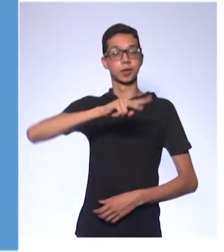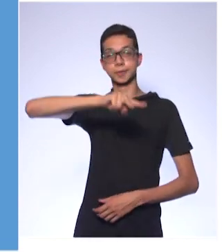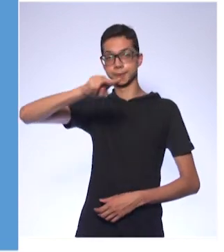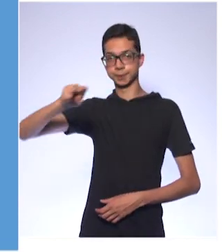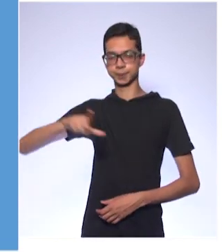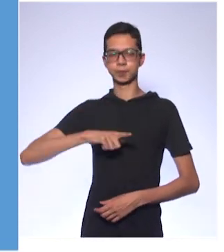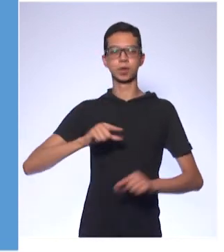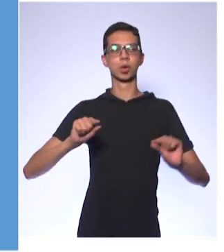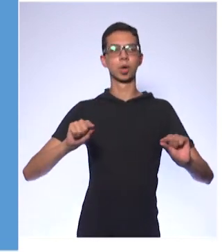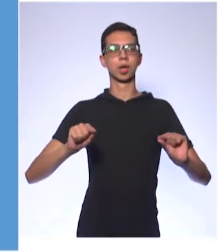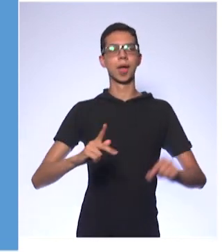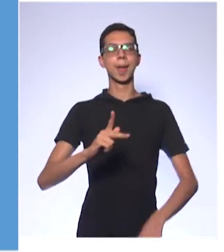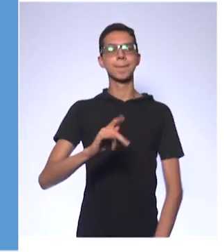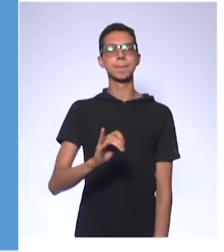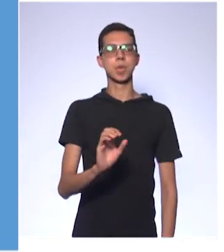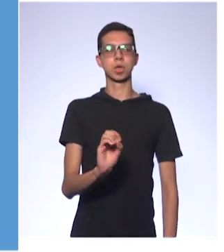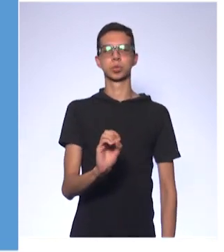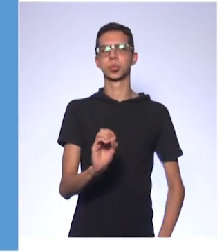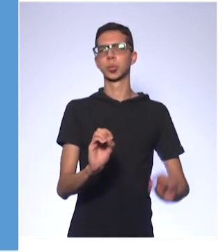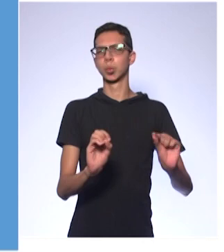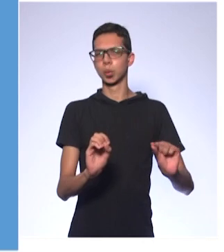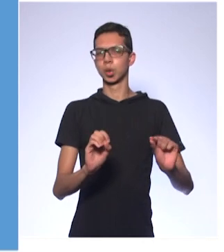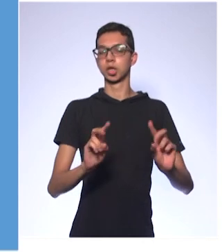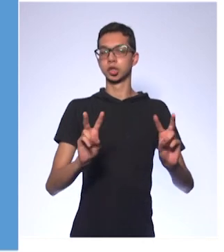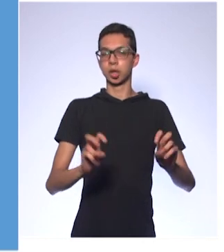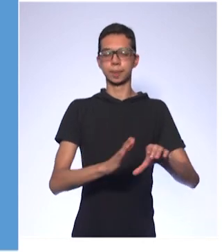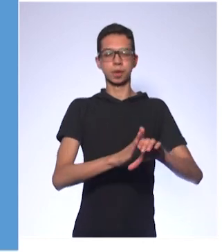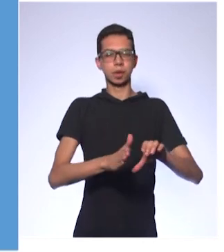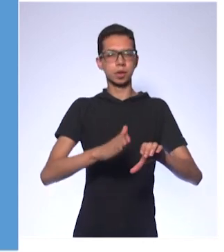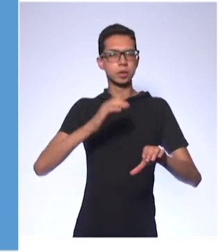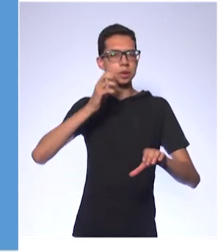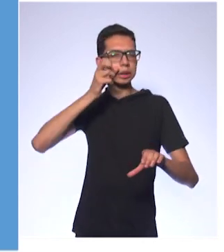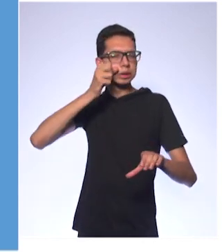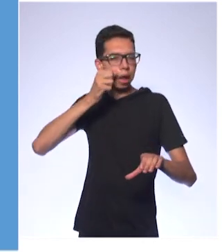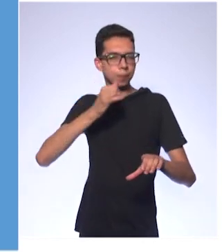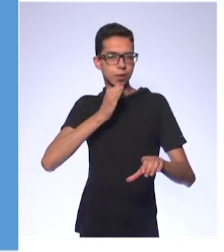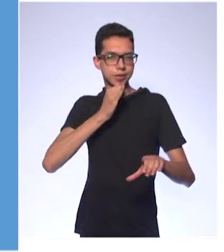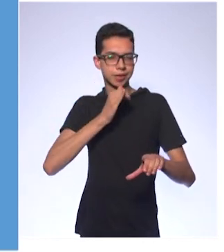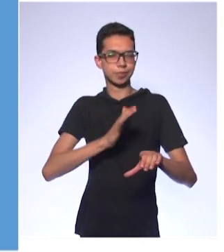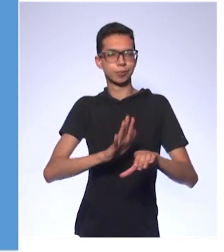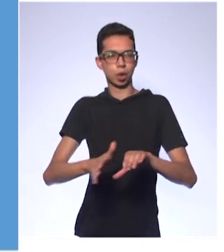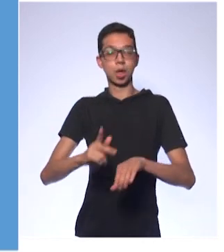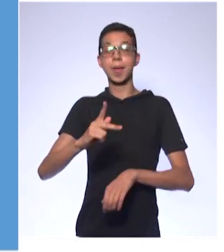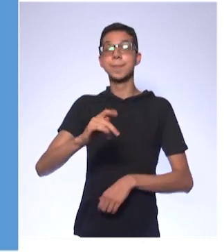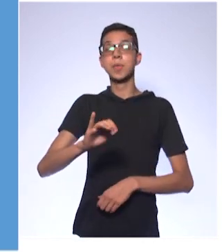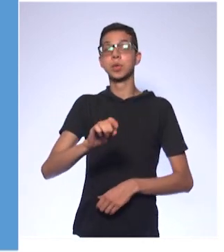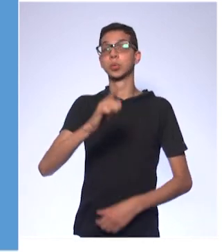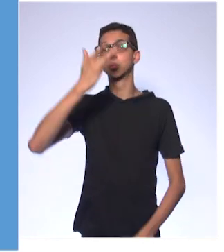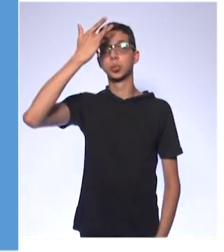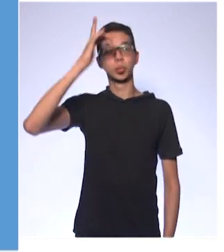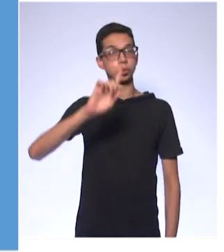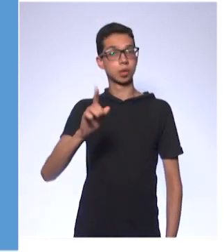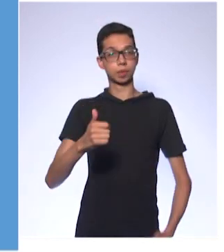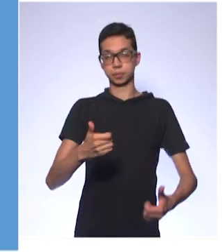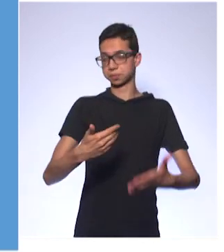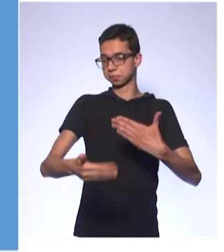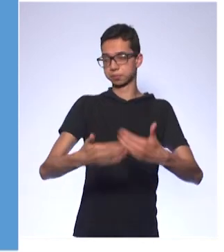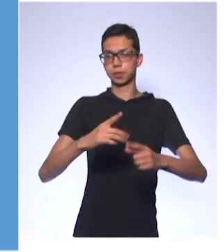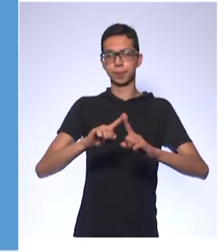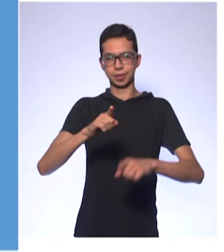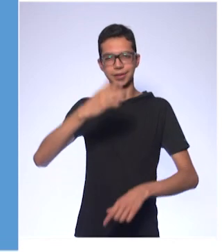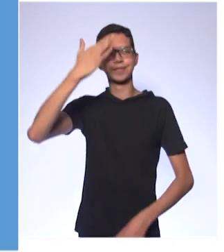Vienes llena de pino, cebolla. Você pode não saber o que é pino, não importa, mas você vai saber que é alguma